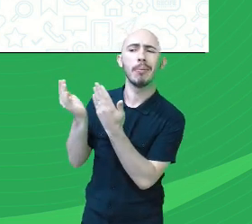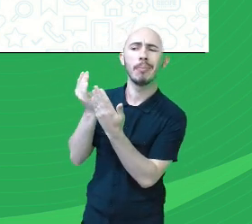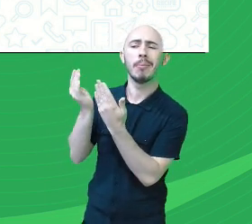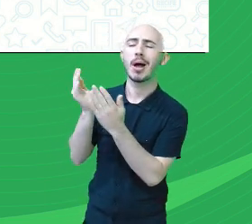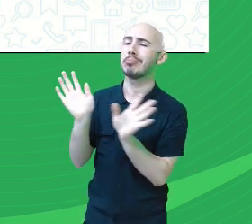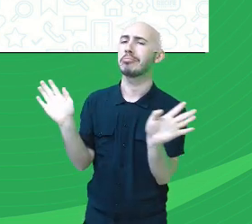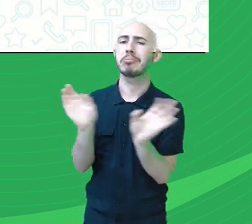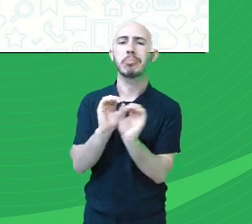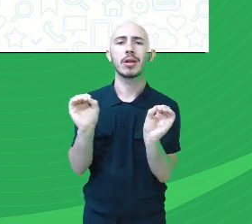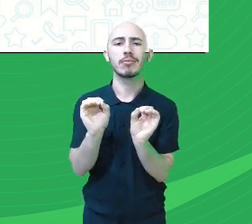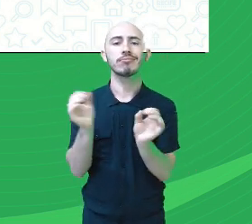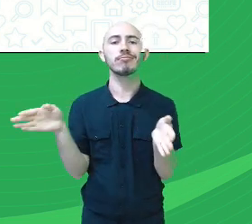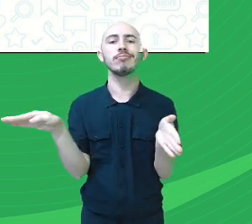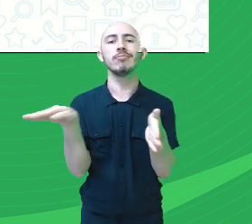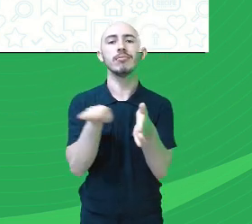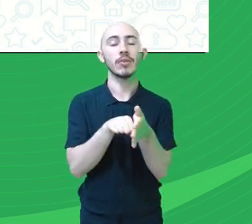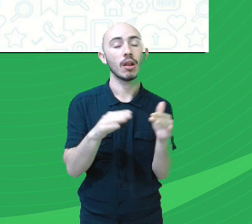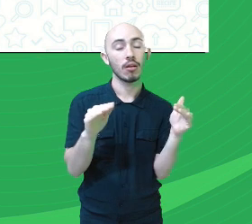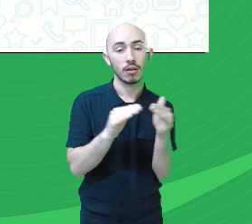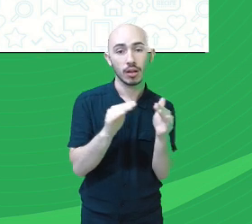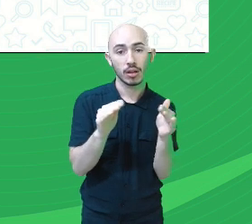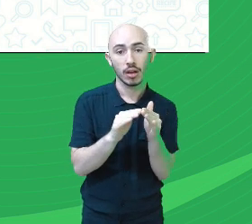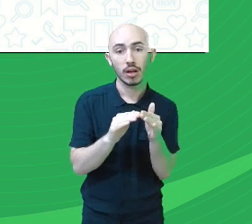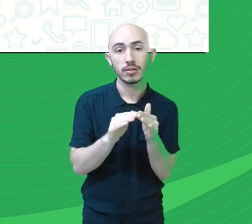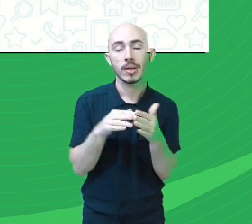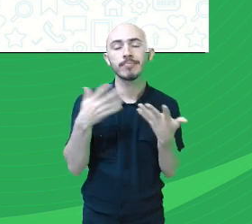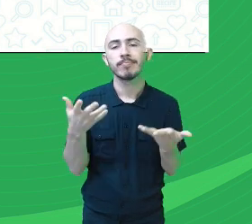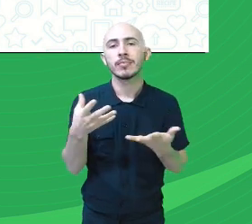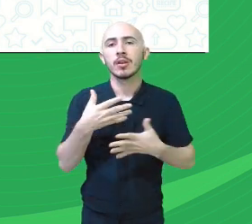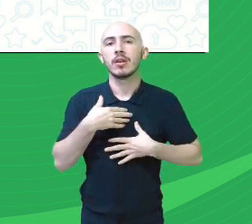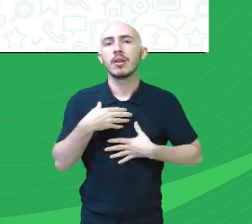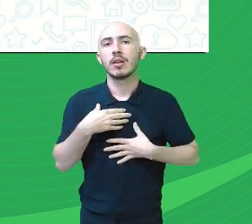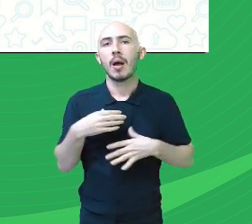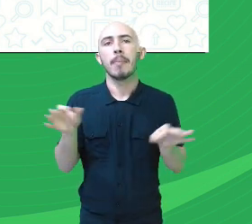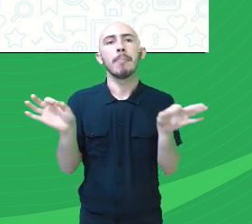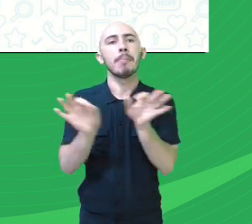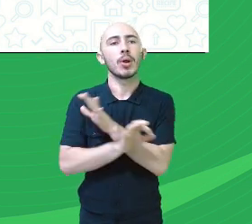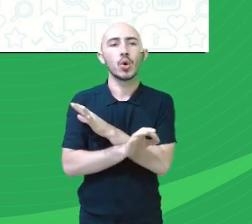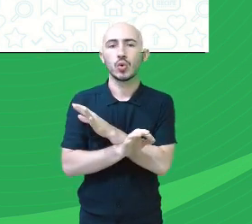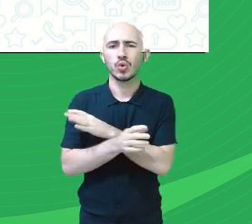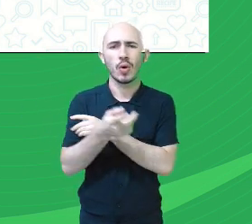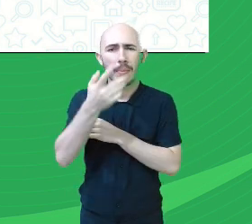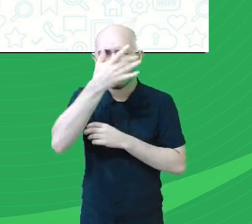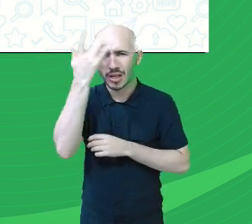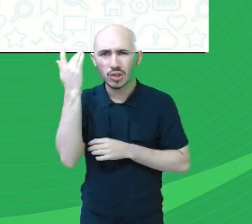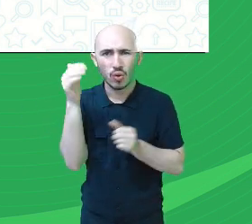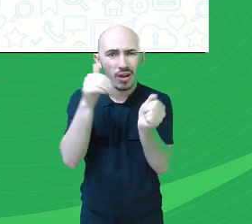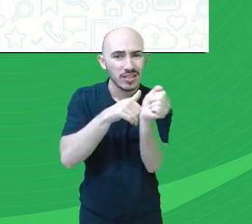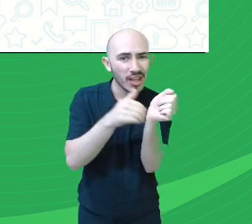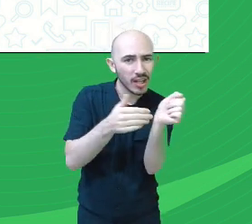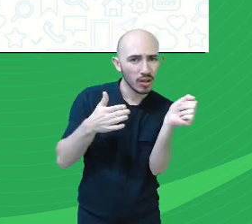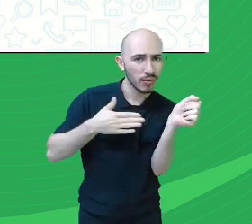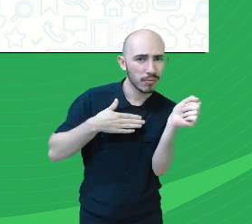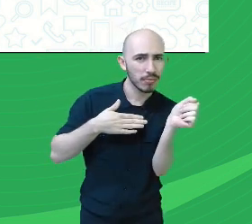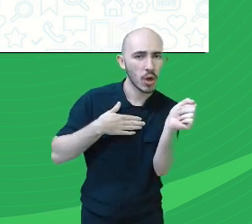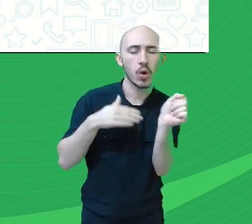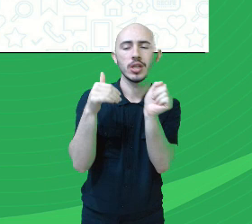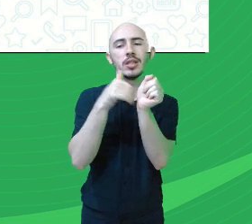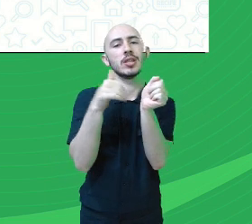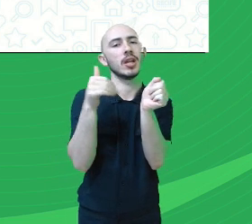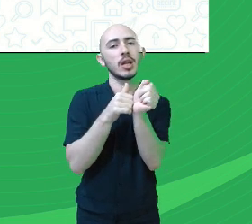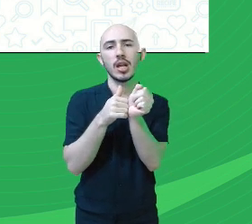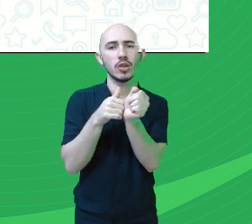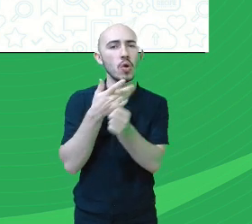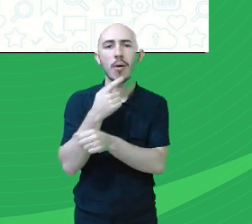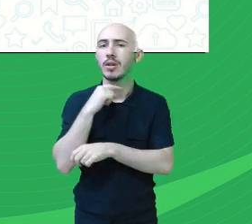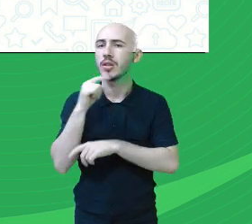casa, ele diz: pronto, ninguém descobriu meu segredo. E continua. Toda noite de lua